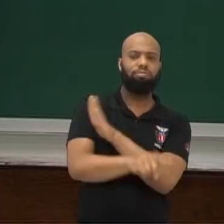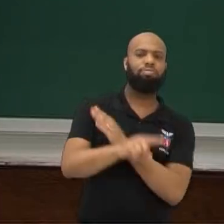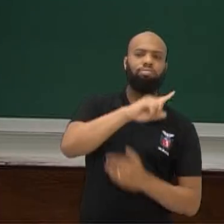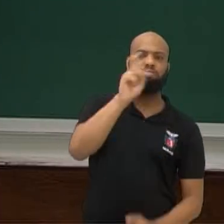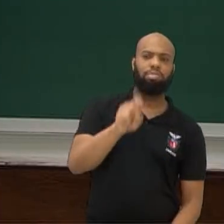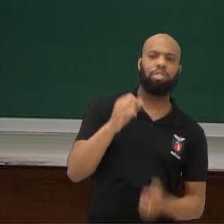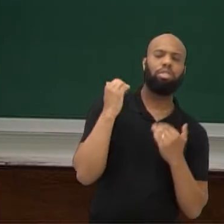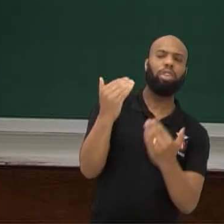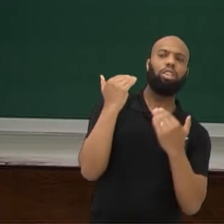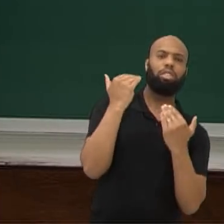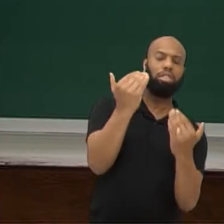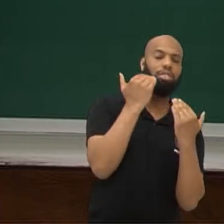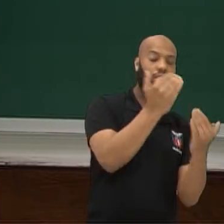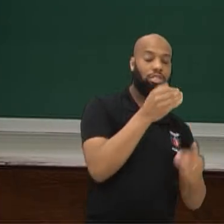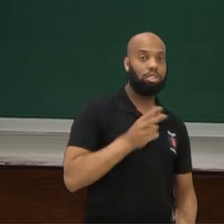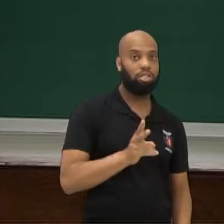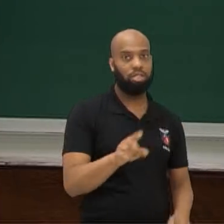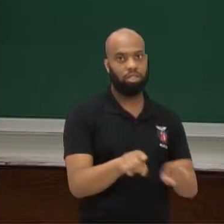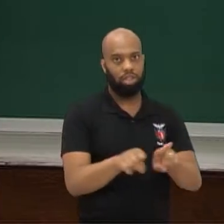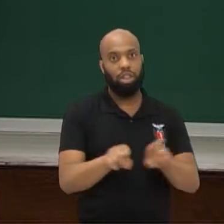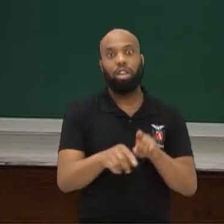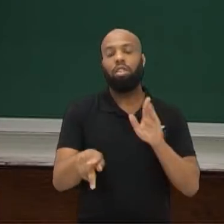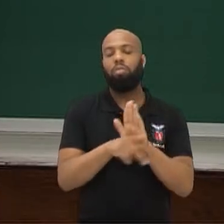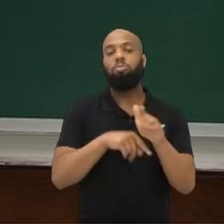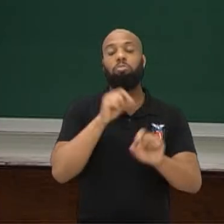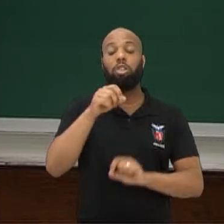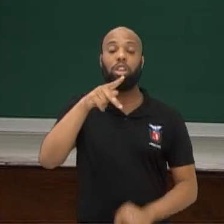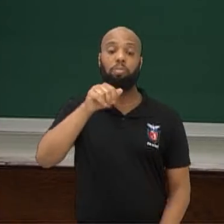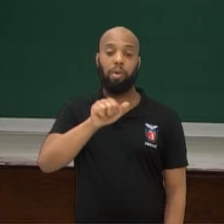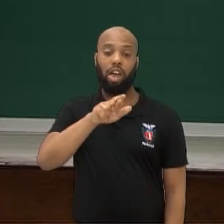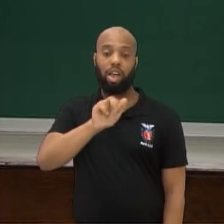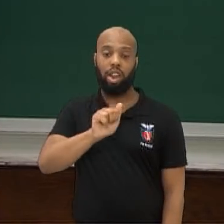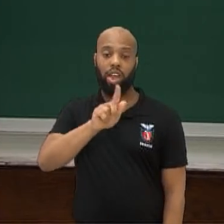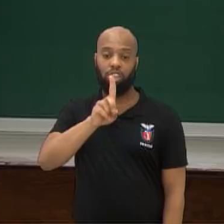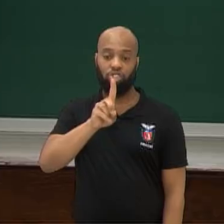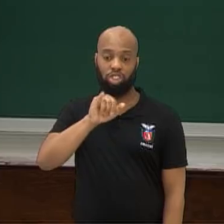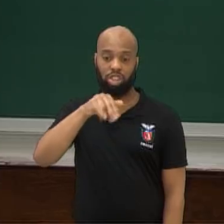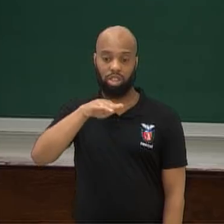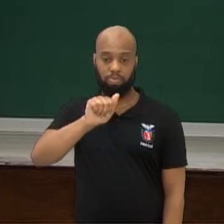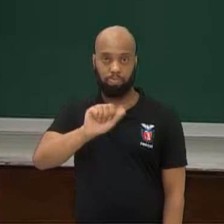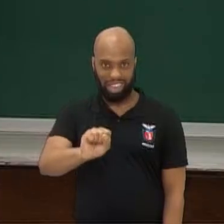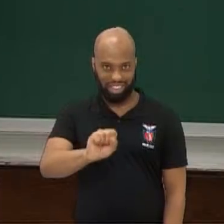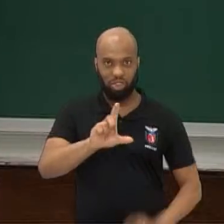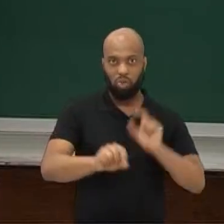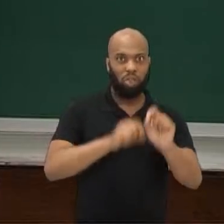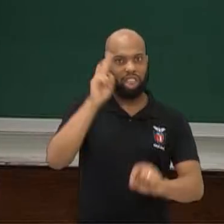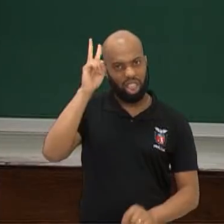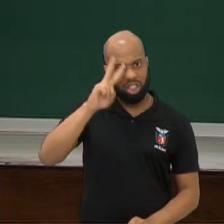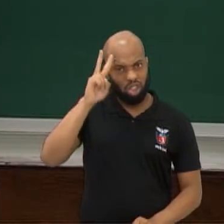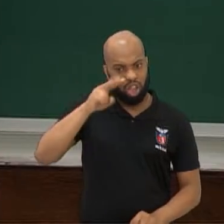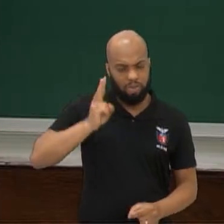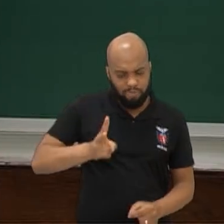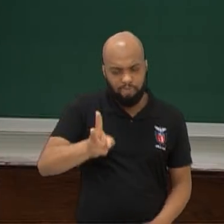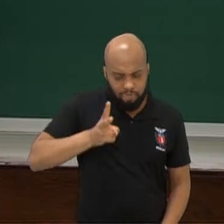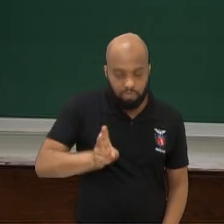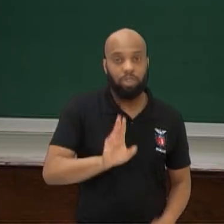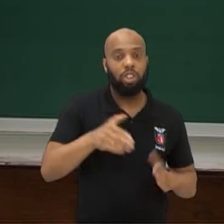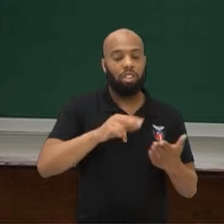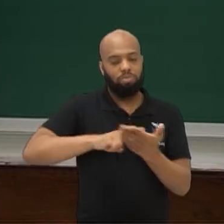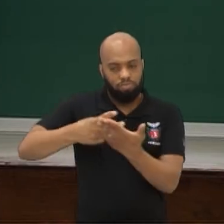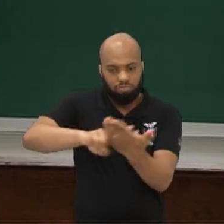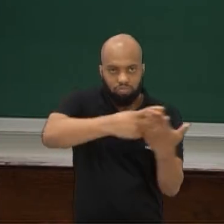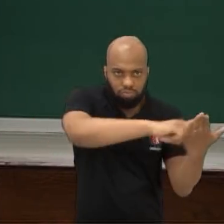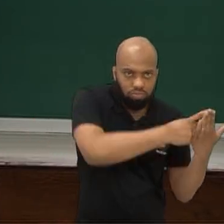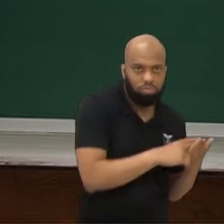que ele vai contestando os paradigmas vigentes. Então uma história que realmente vale a pena, foi traduzida aí para